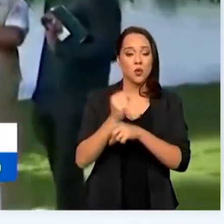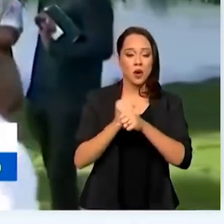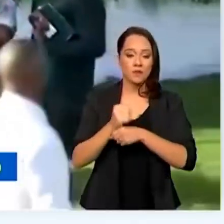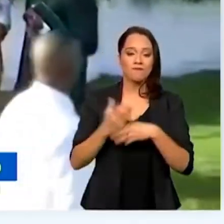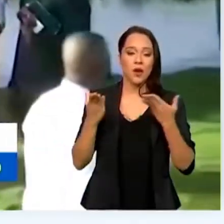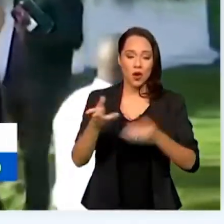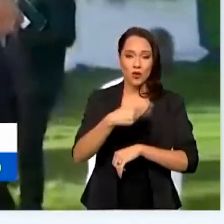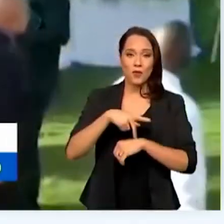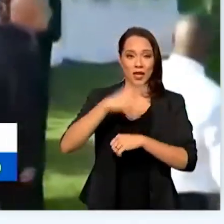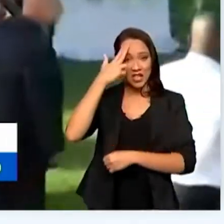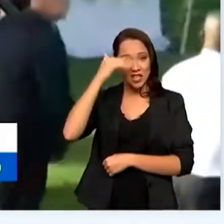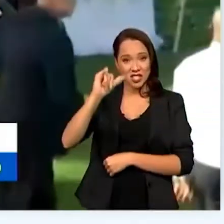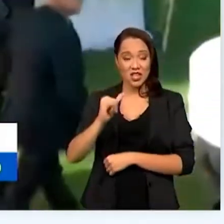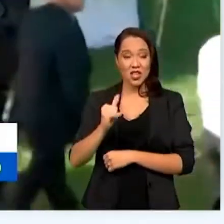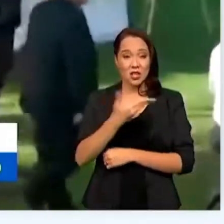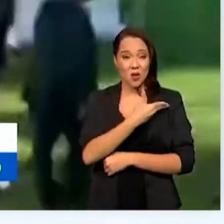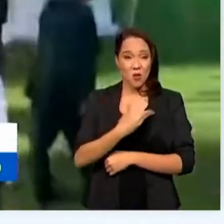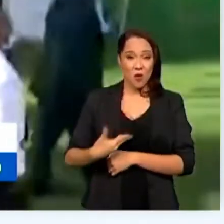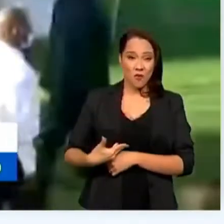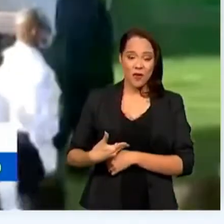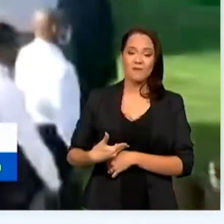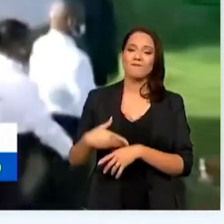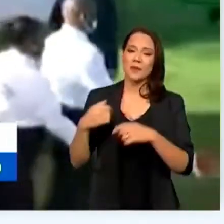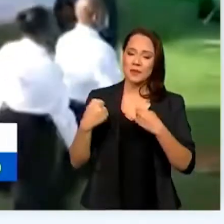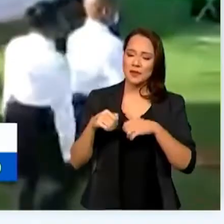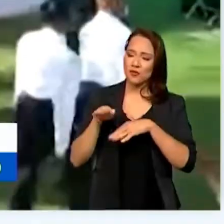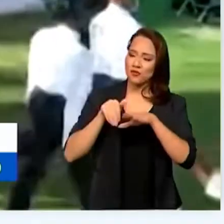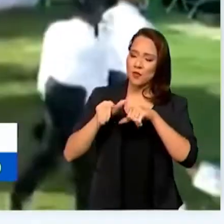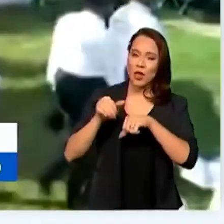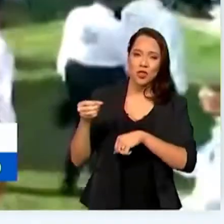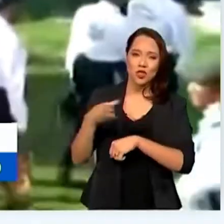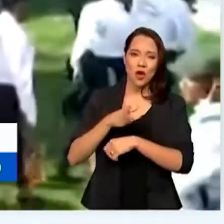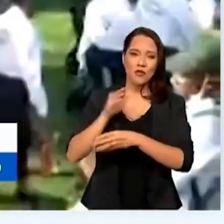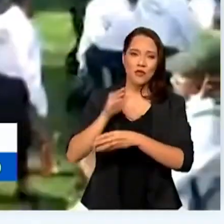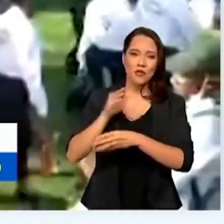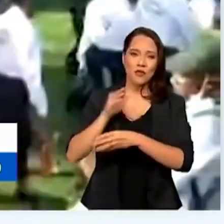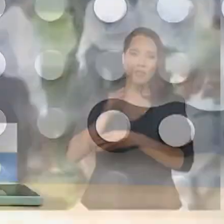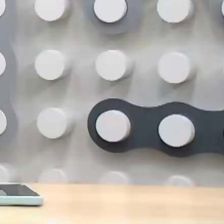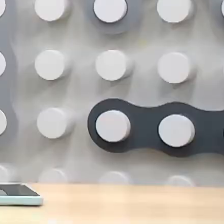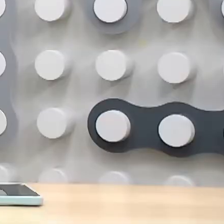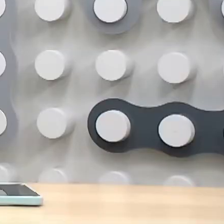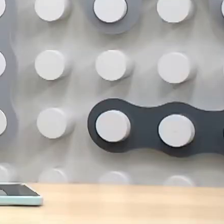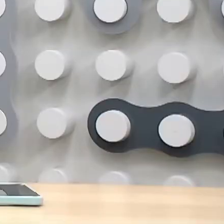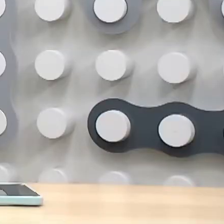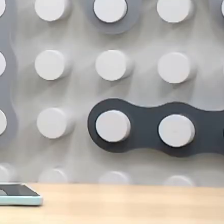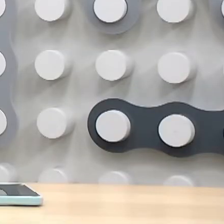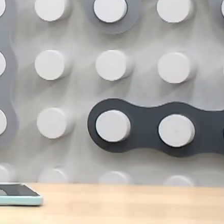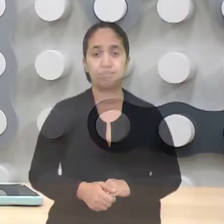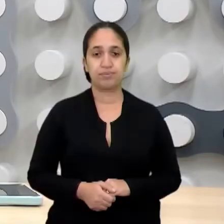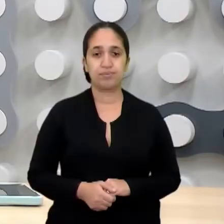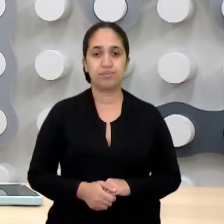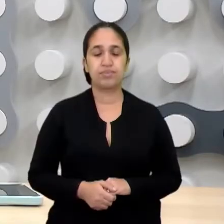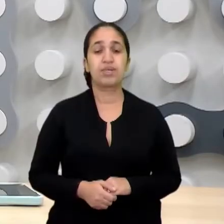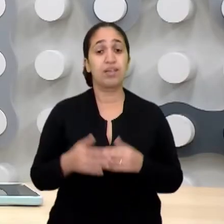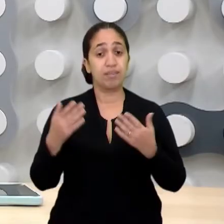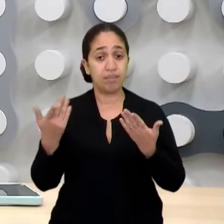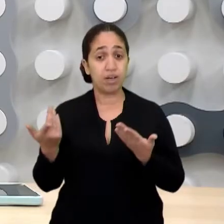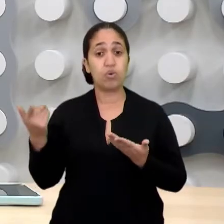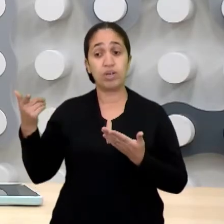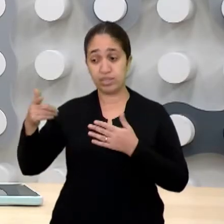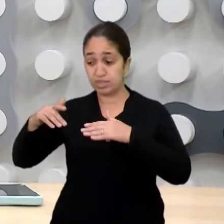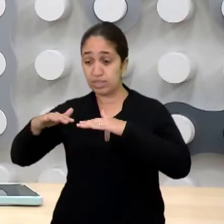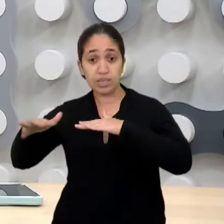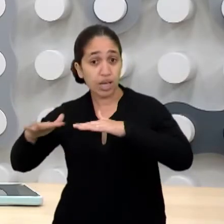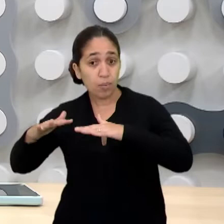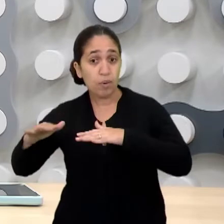o Haiti tem um governo interino que deveria convocar novas eleições. Então, esse terremoto que apareceu aí é